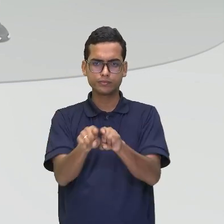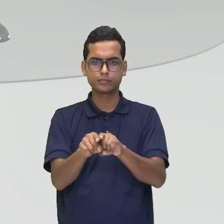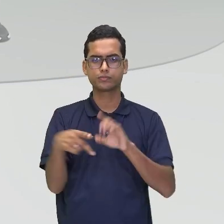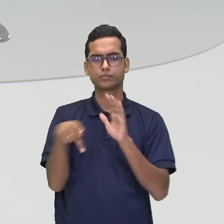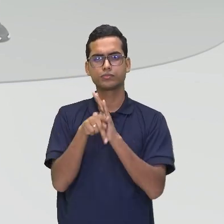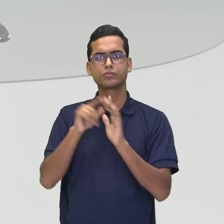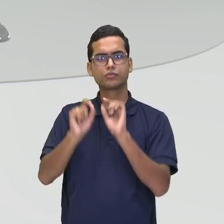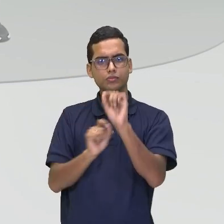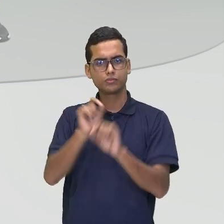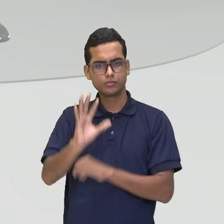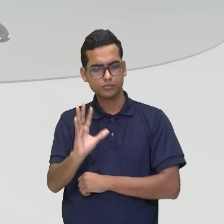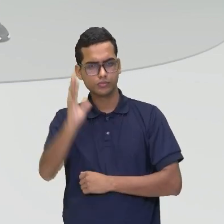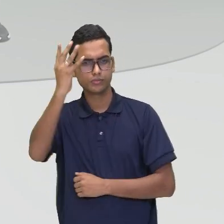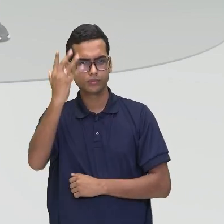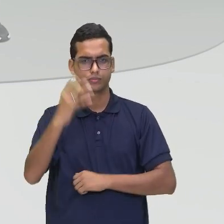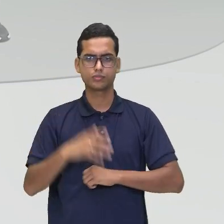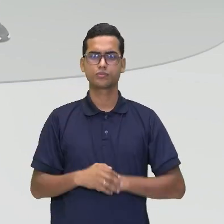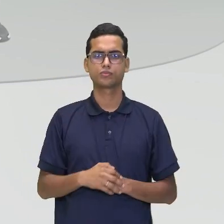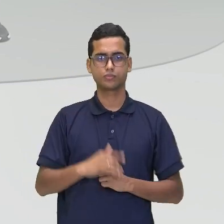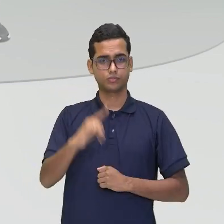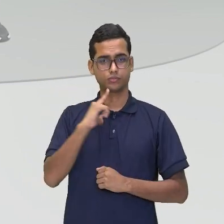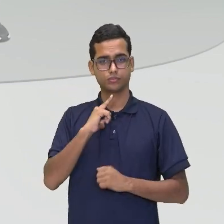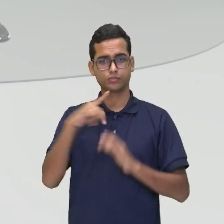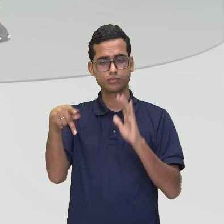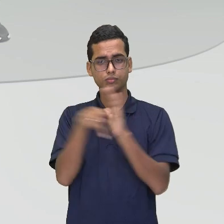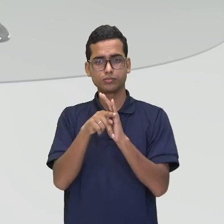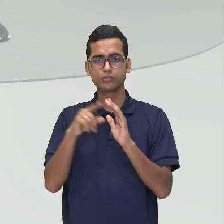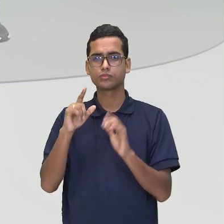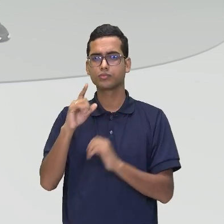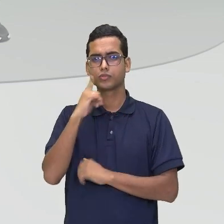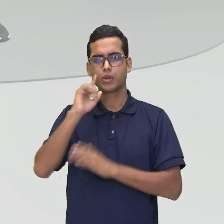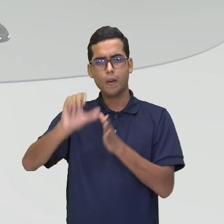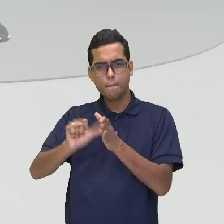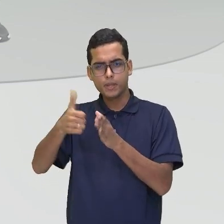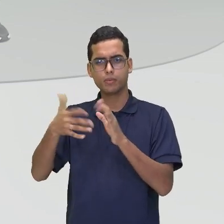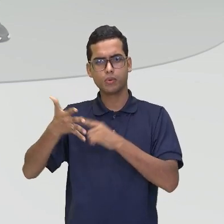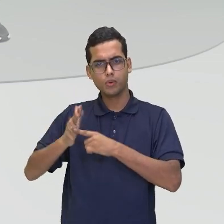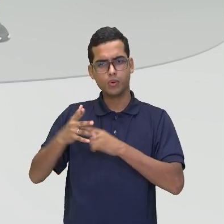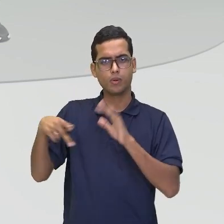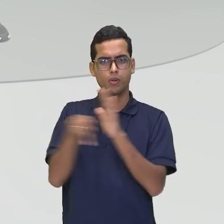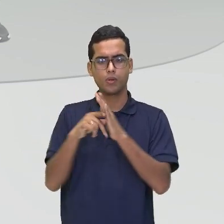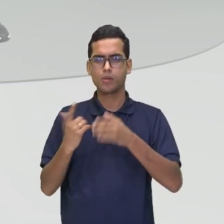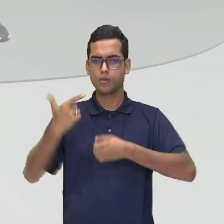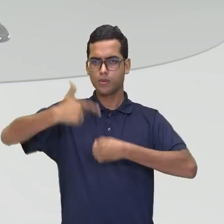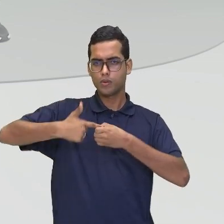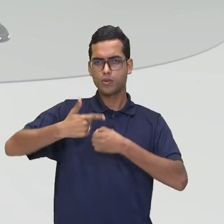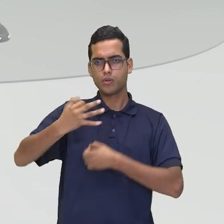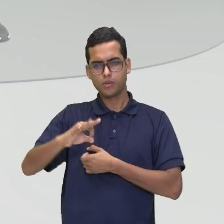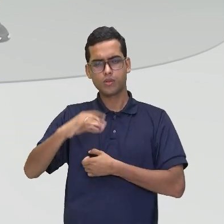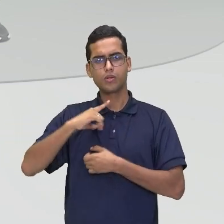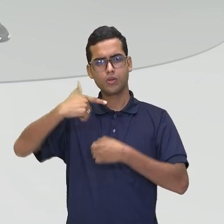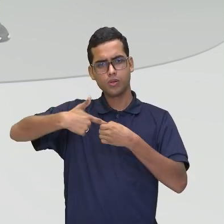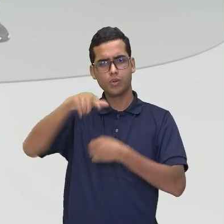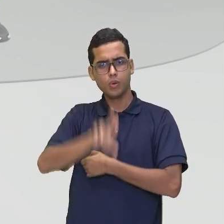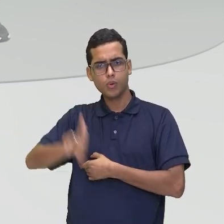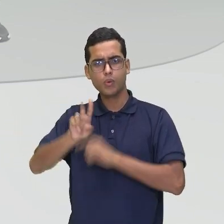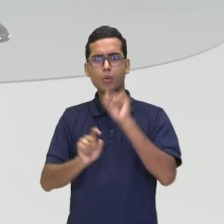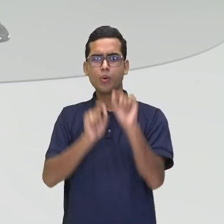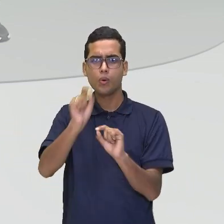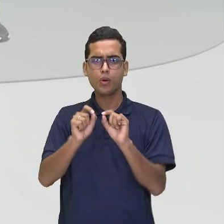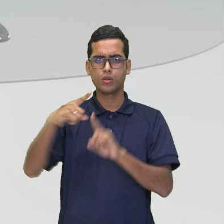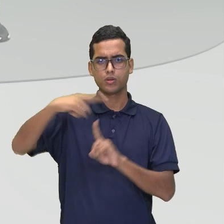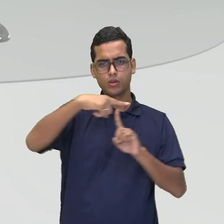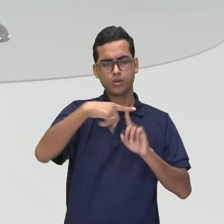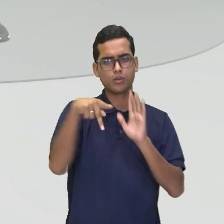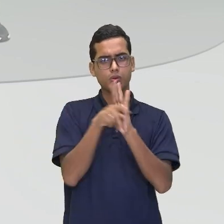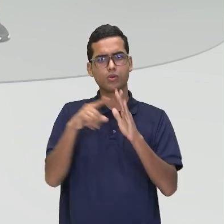fez com que nós tivéssemos a construção do primeiro motor de combustão interna. E esse motor de combustão interna do ciclo